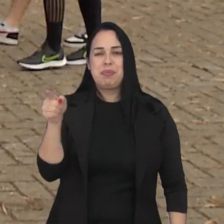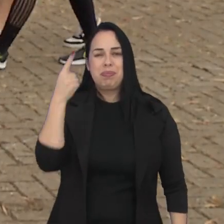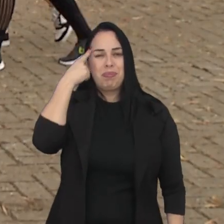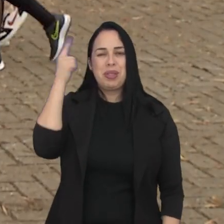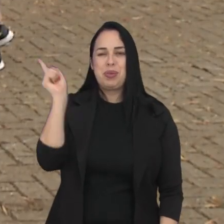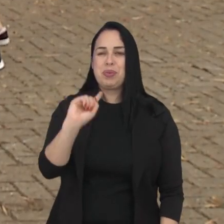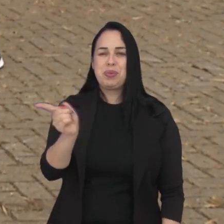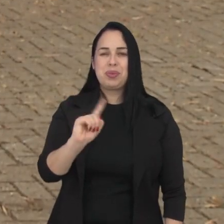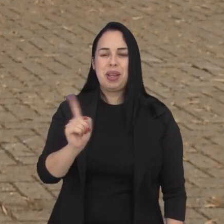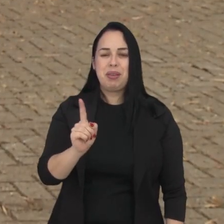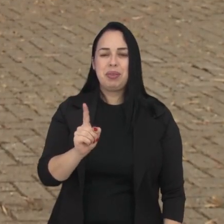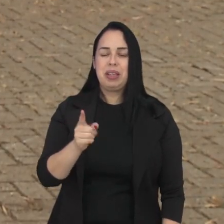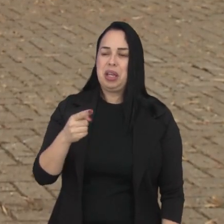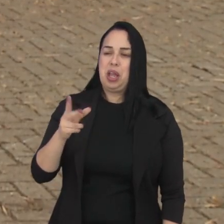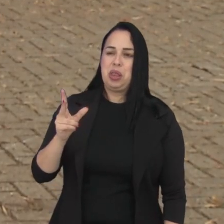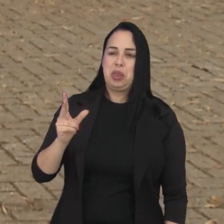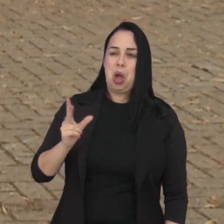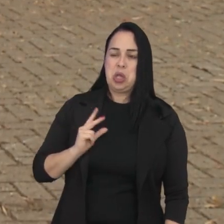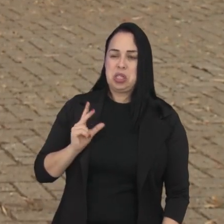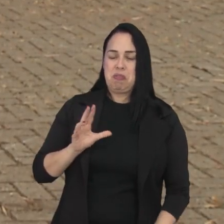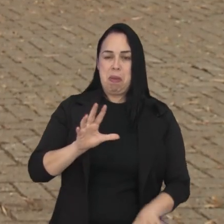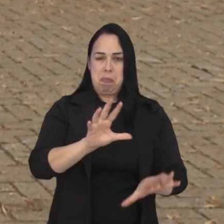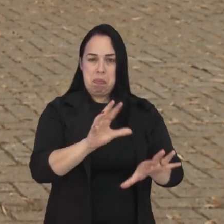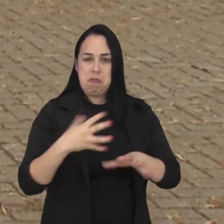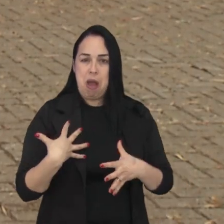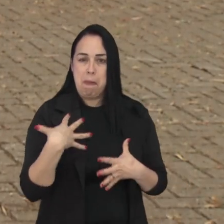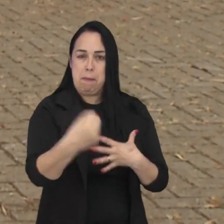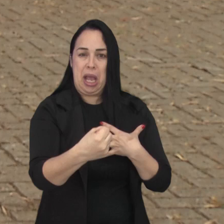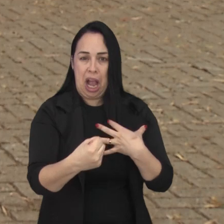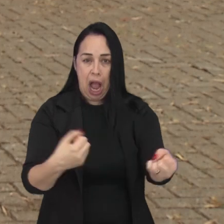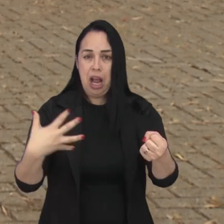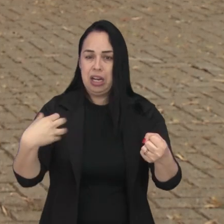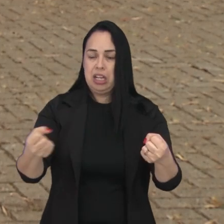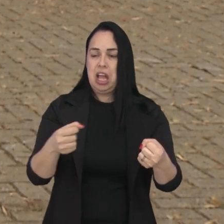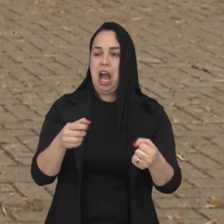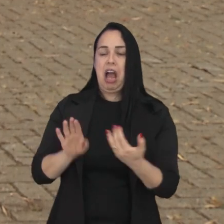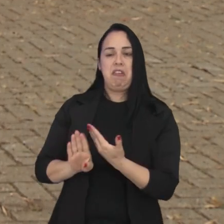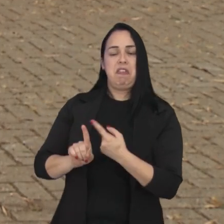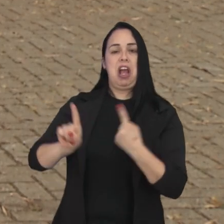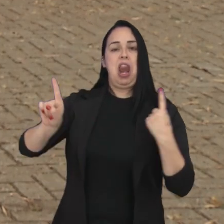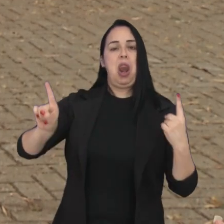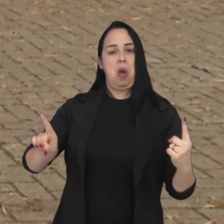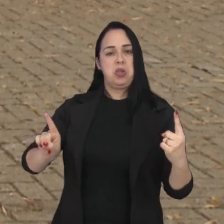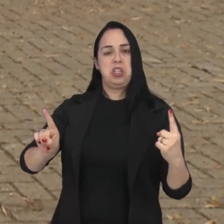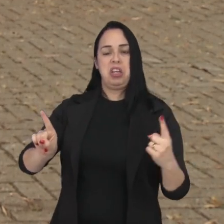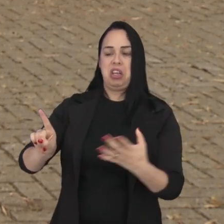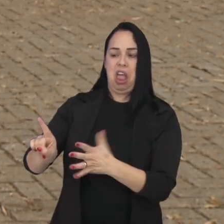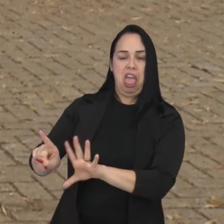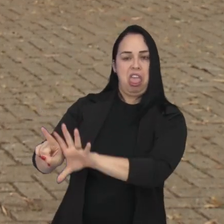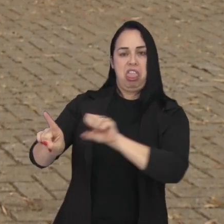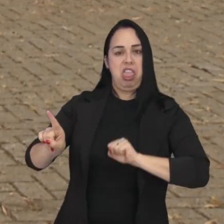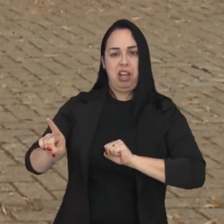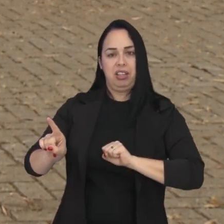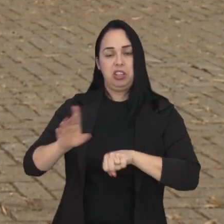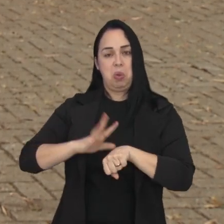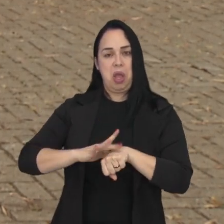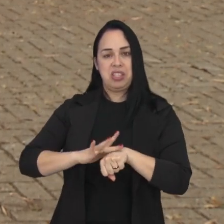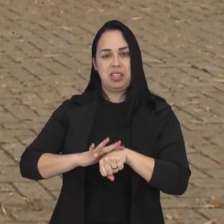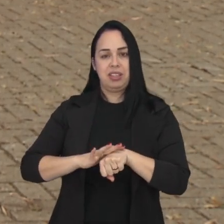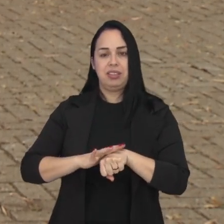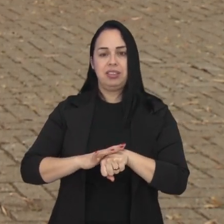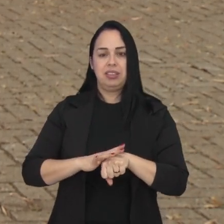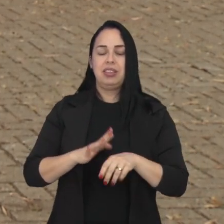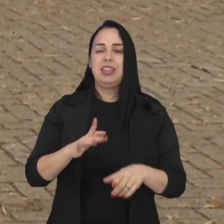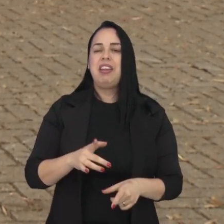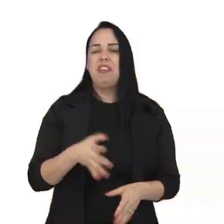pessoas elas até elas não sabem o que é E aí elas acham assim que vai pegar sabe é Ah eu vou ficar longe porque